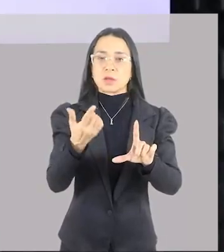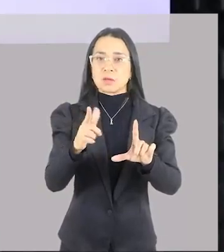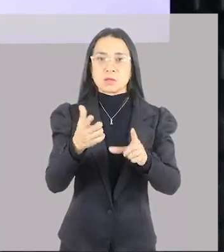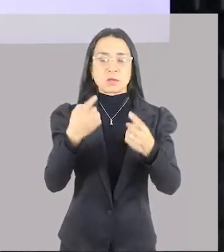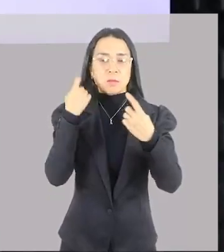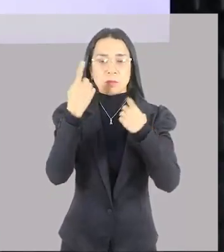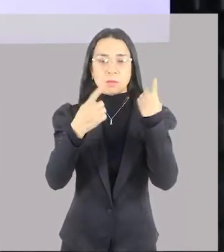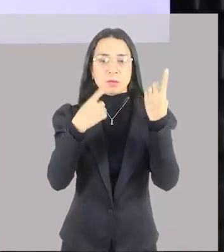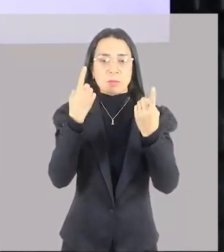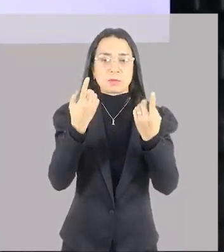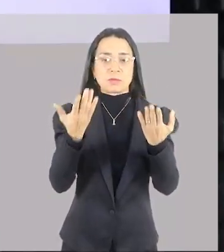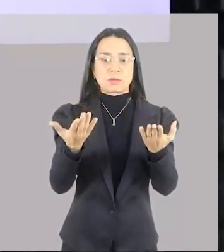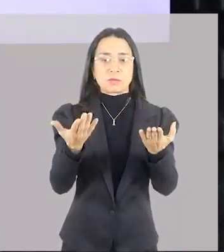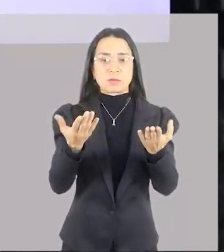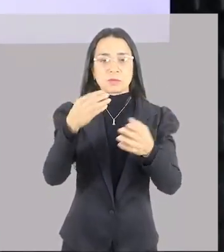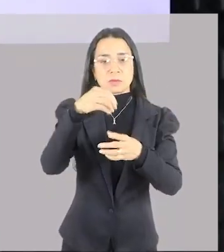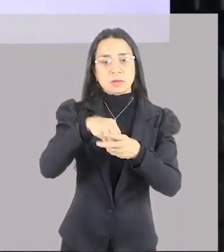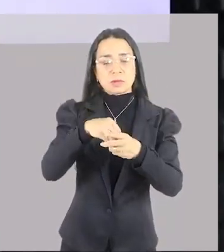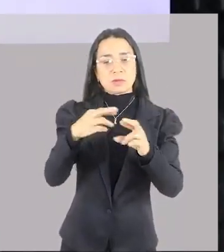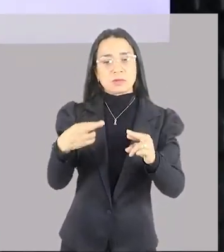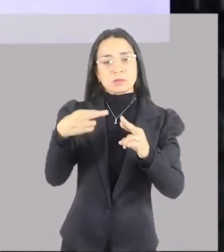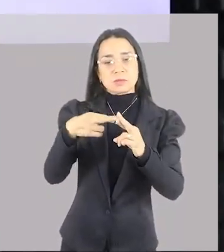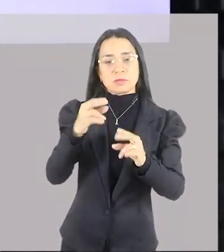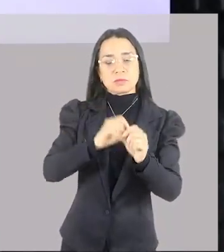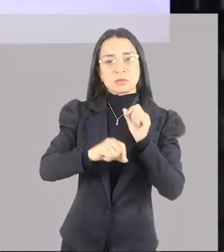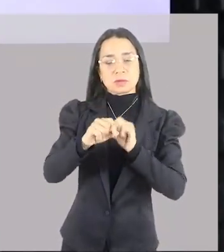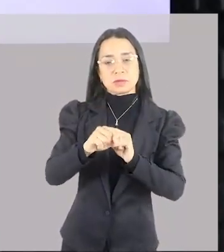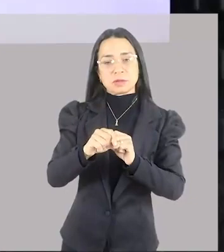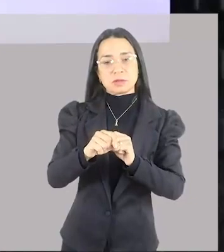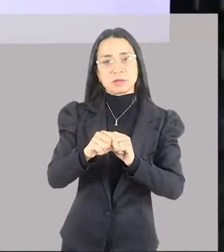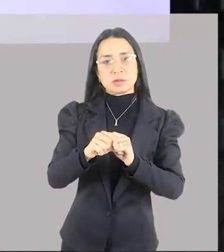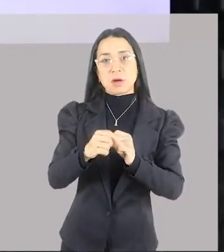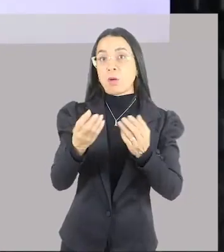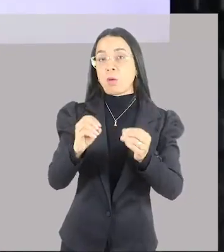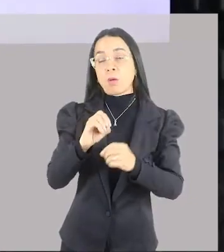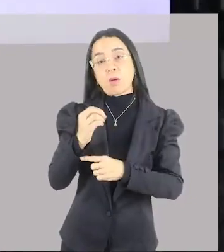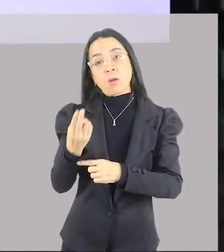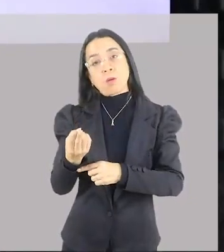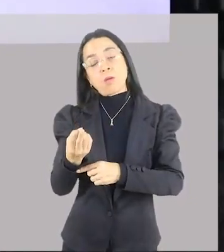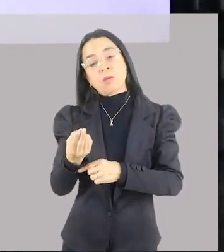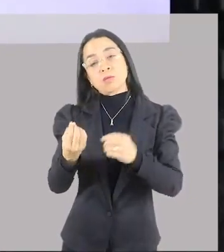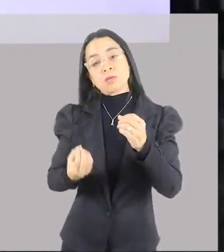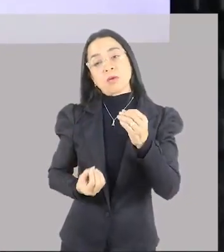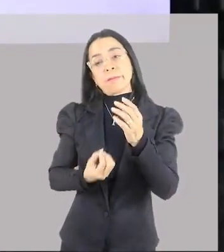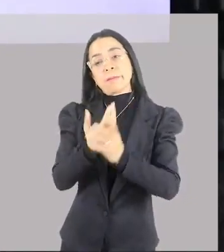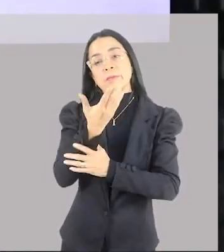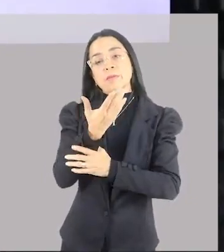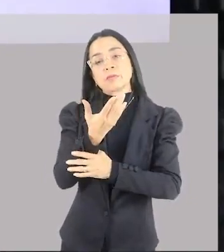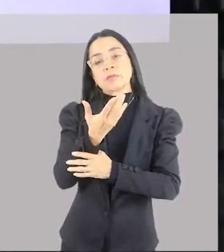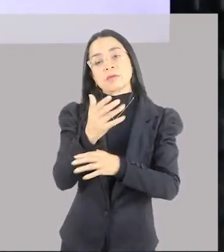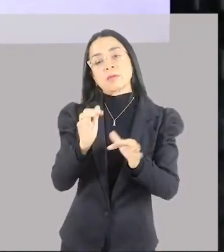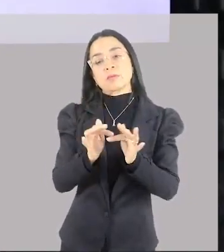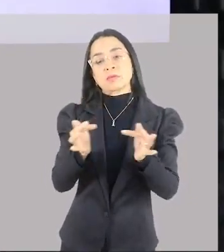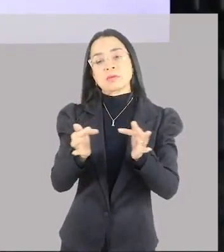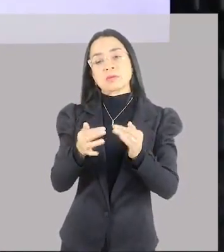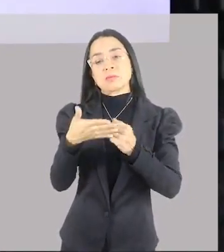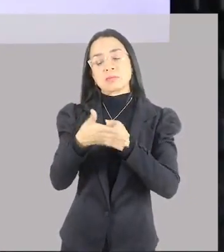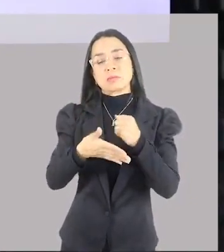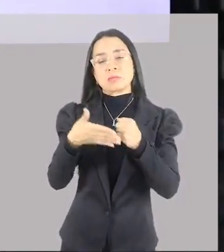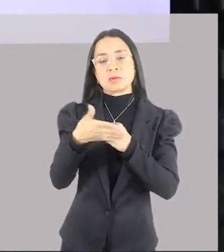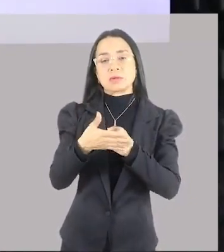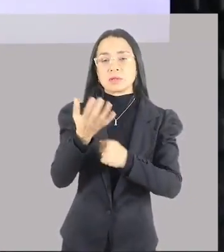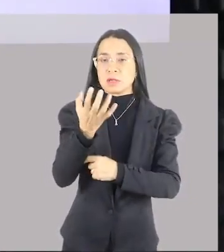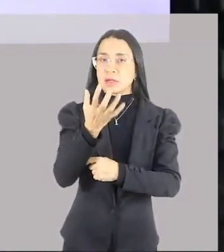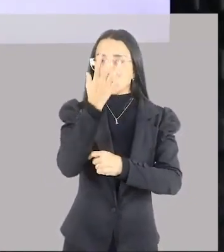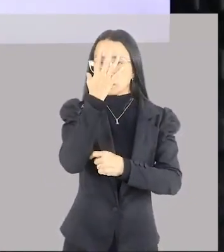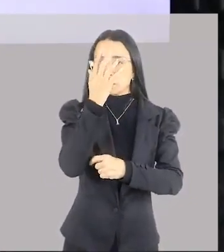uma preocupação. Está dentro de uma referência de uma produção básica, dentro de uma produção simples, né? As máscaras,